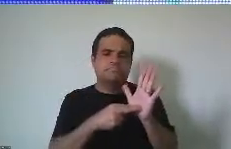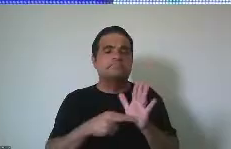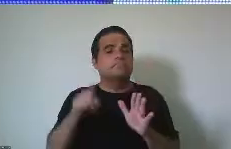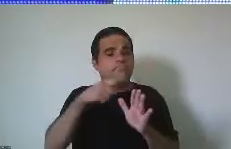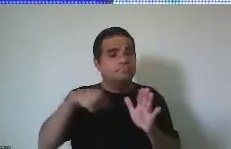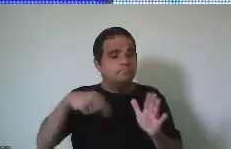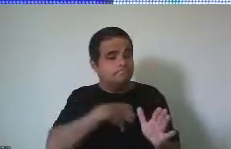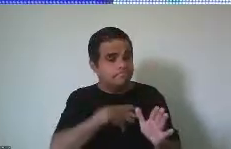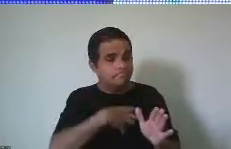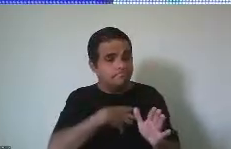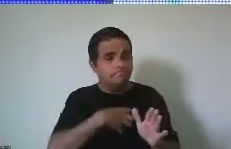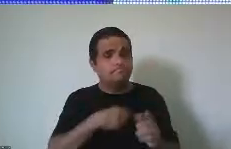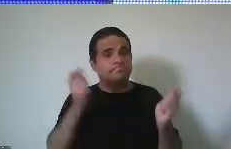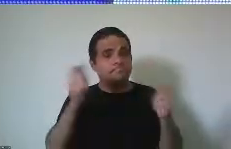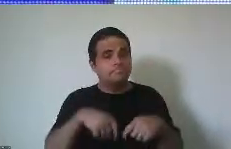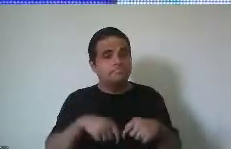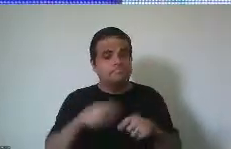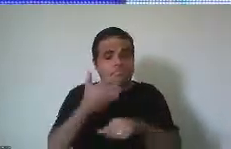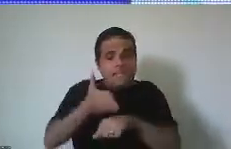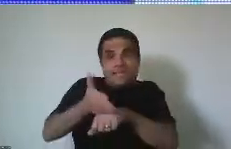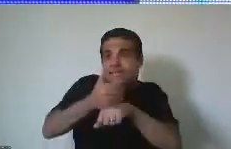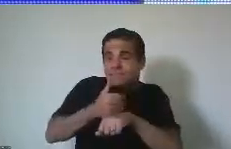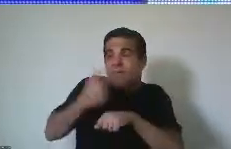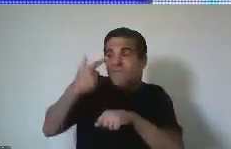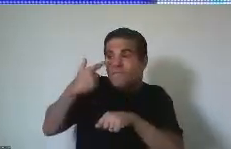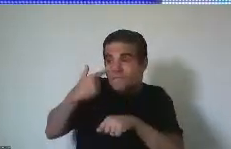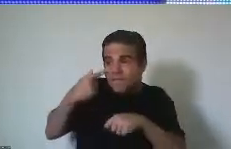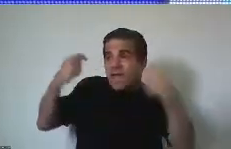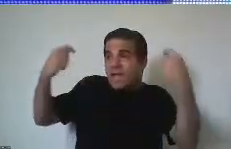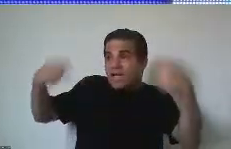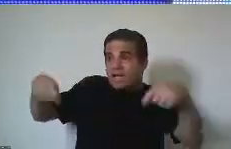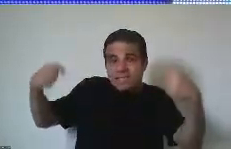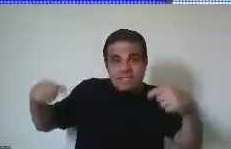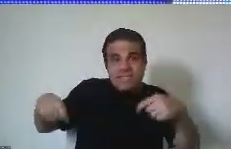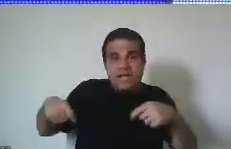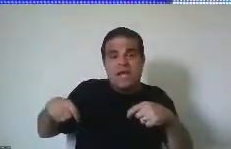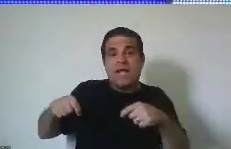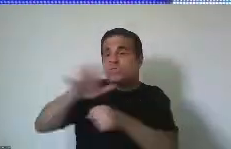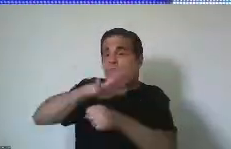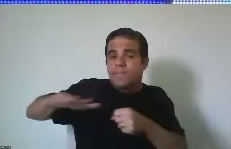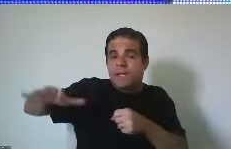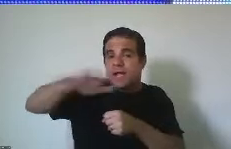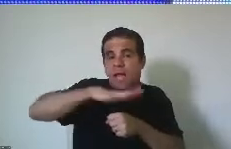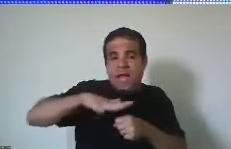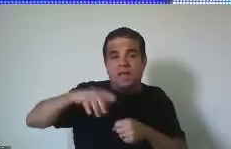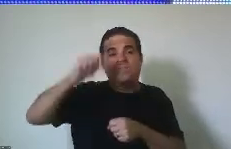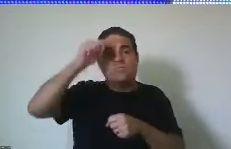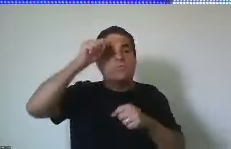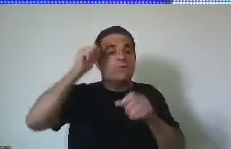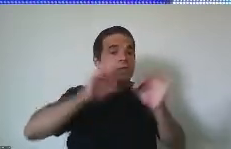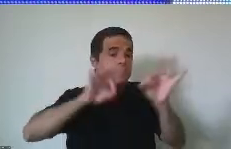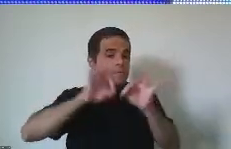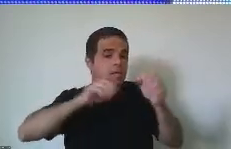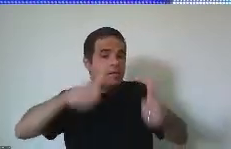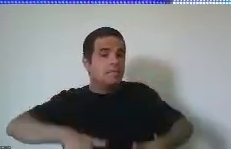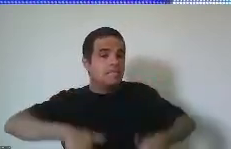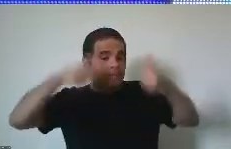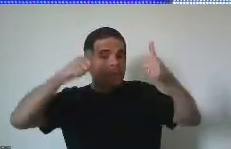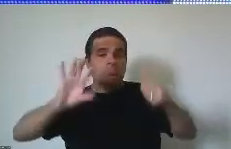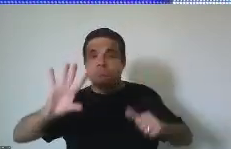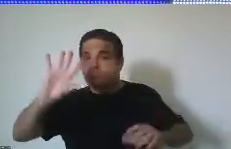a gente pode antecipar as necessidades né do sistema do mercado e planejar as melhores Soluções